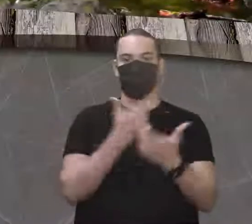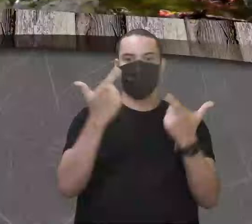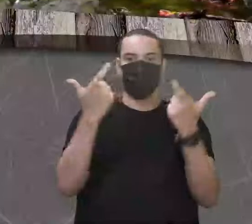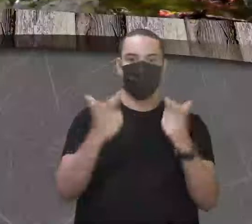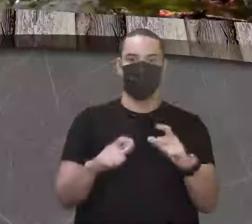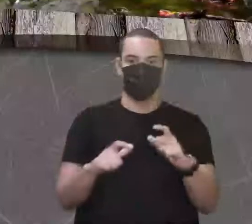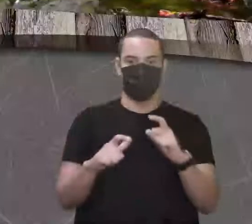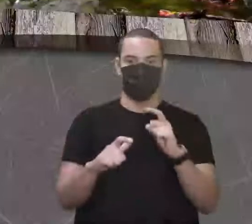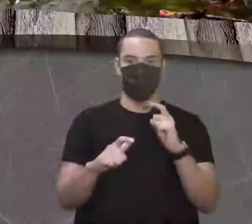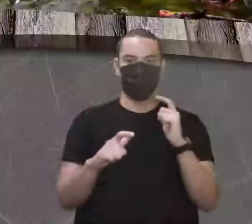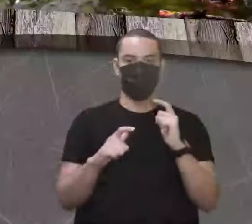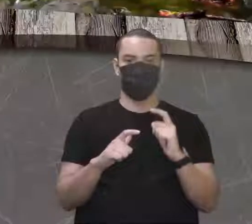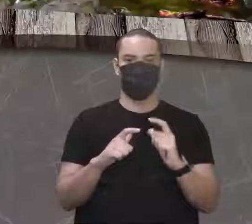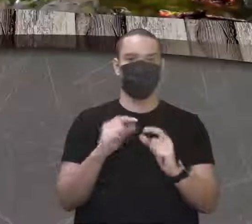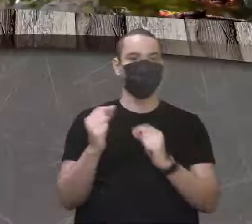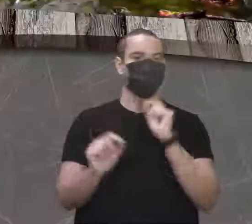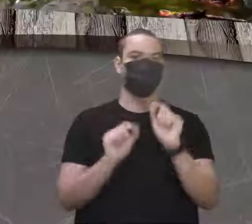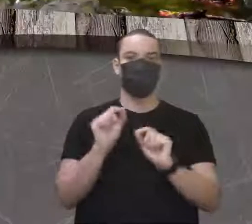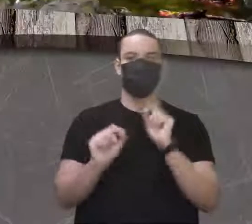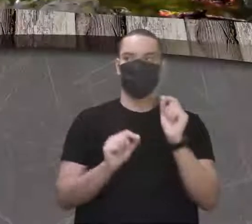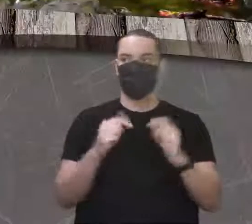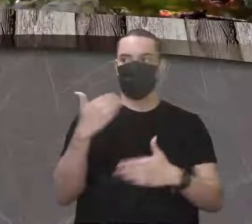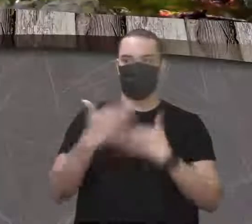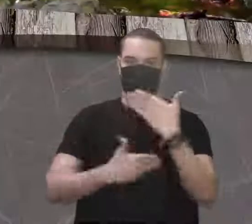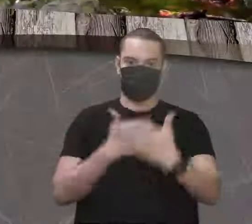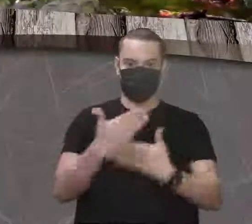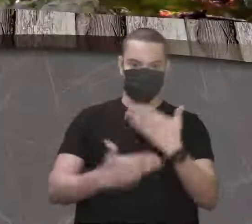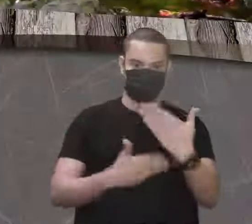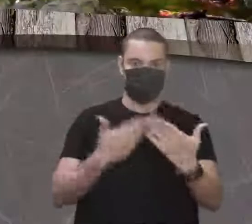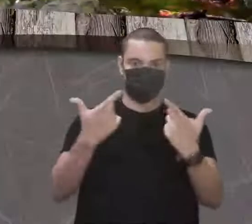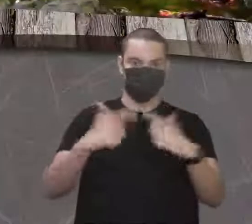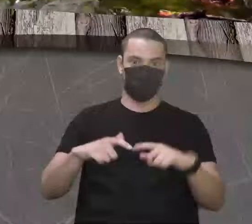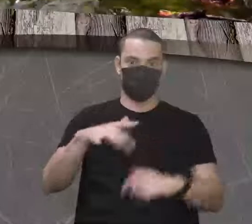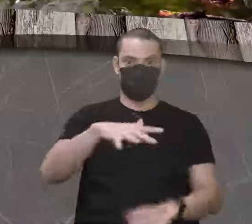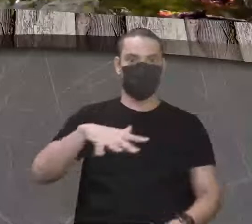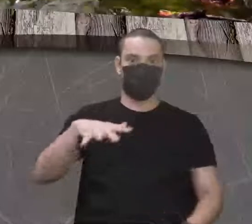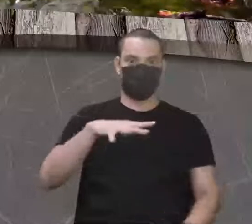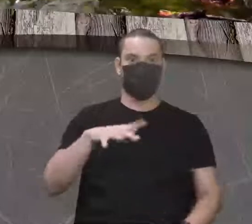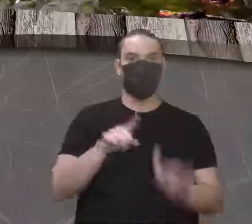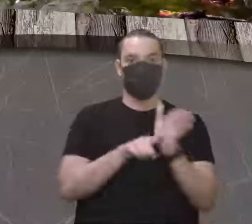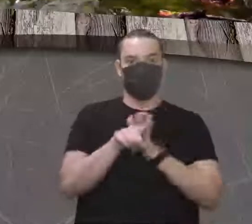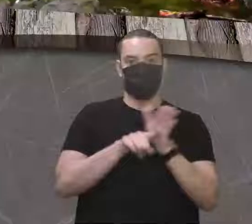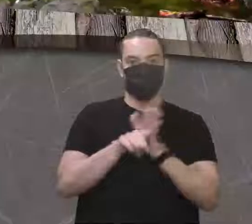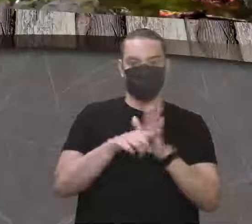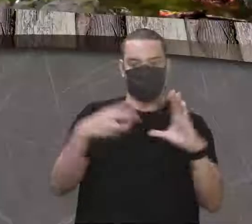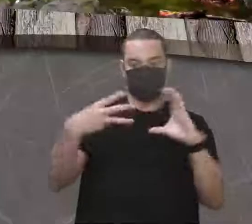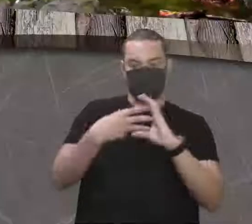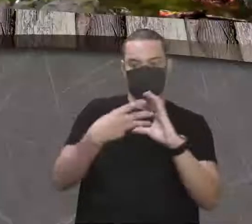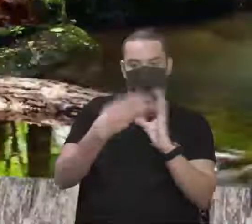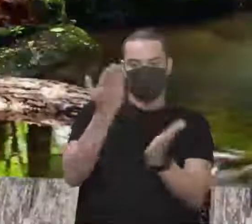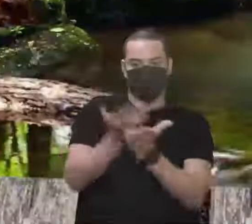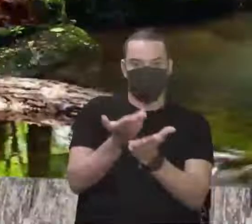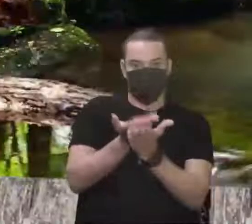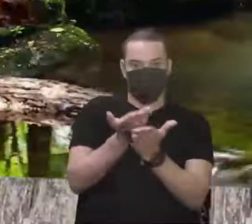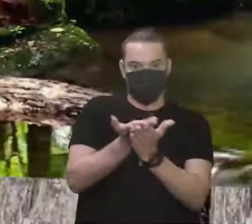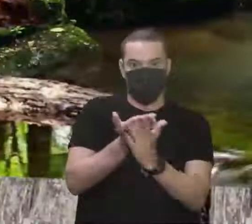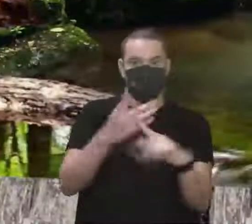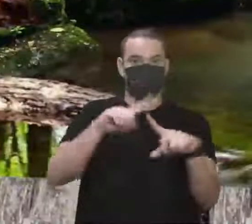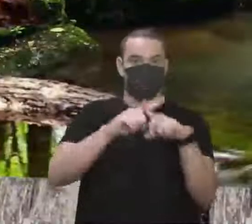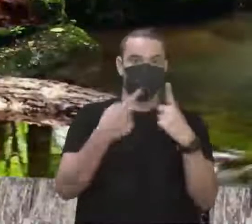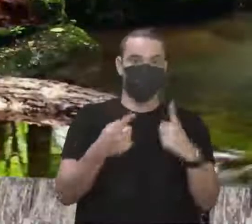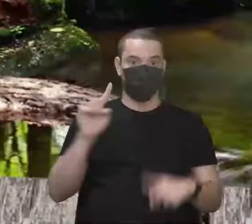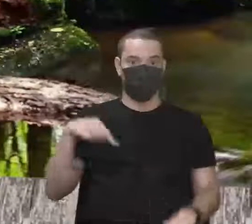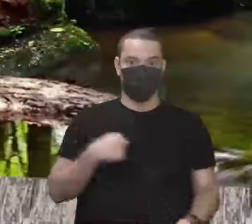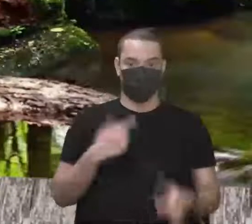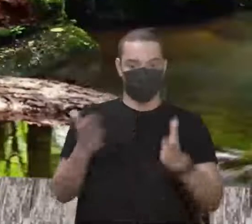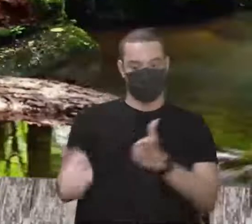vão estar ali realizando processos lá na área da citologia, tá bom? Mas a gente aqui tá com outra